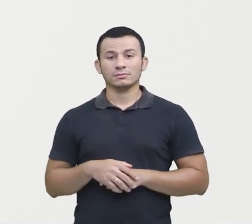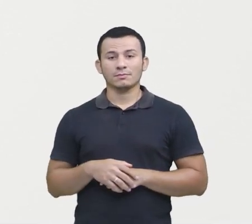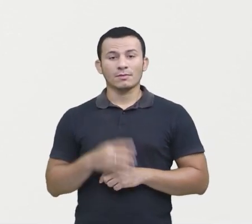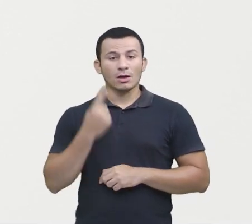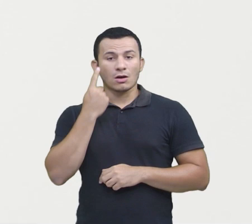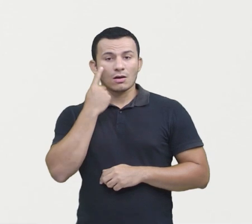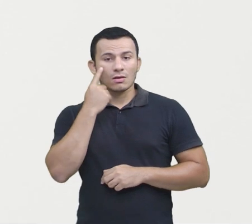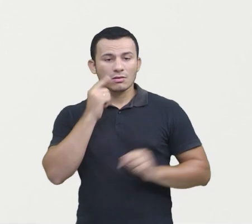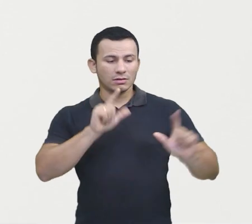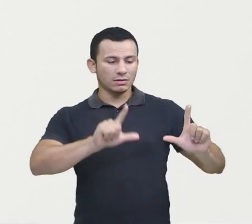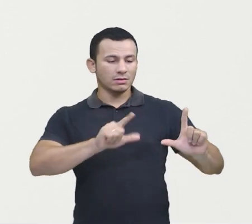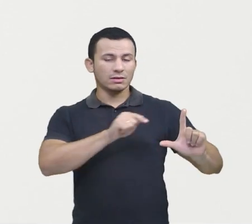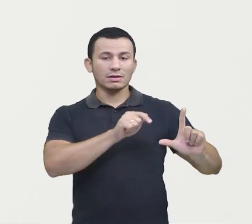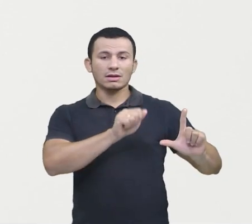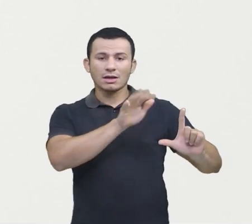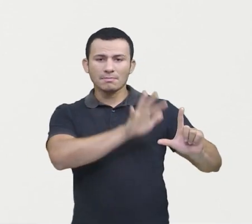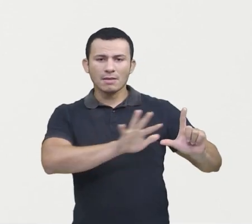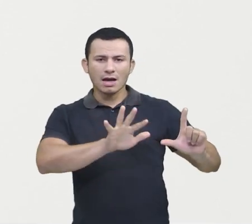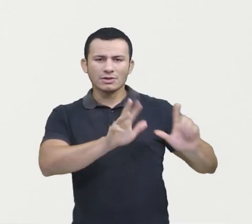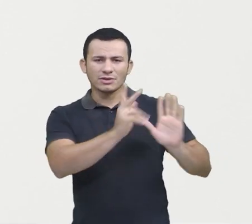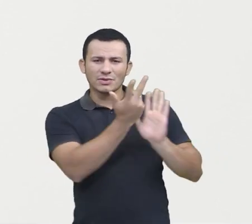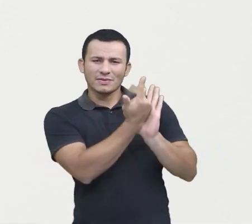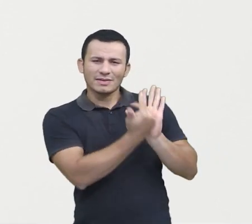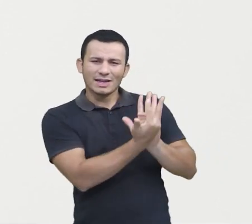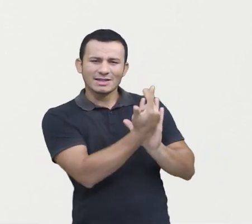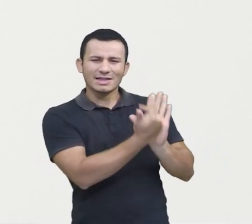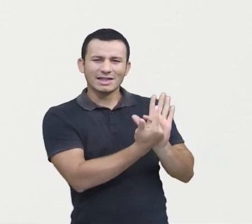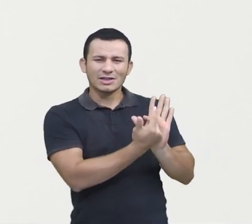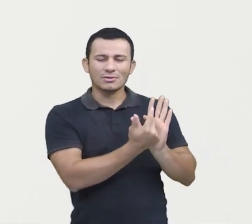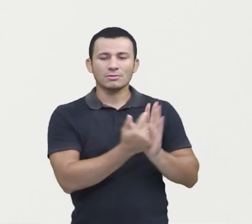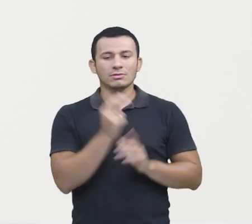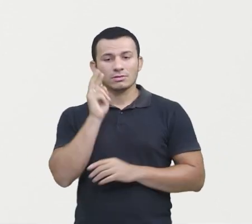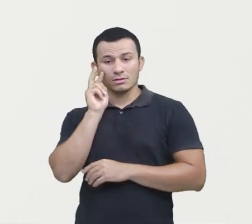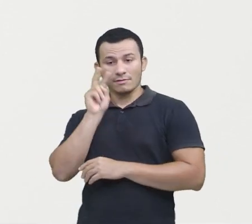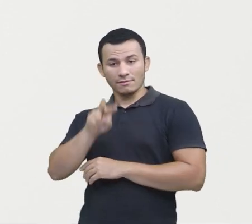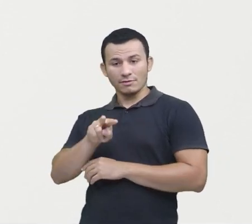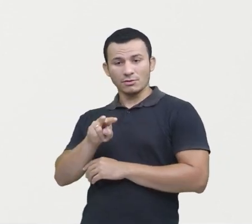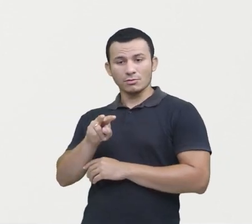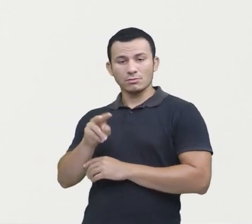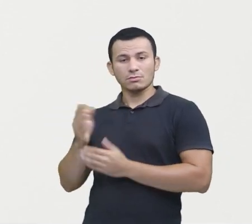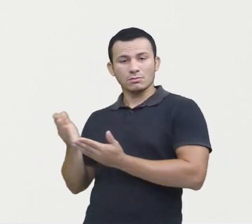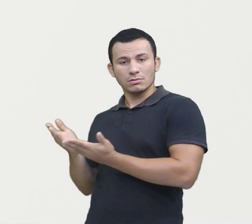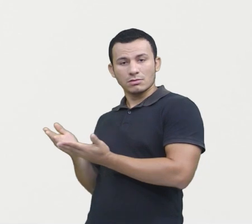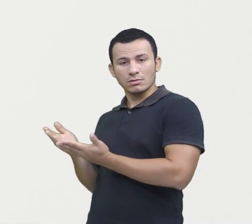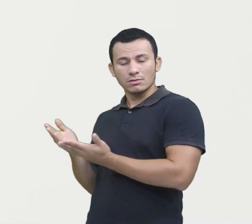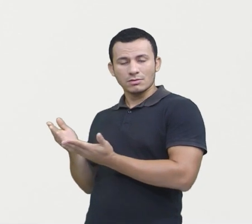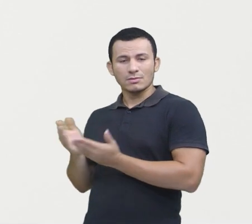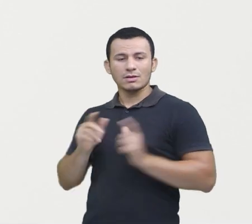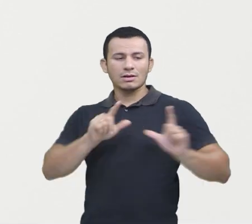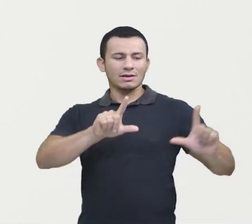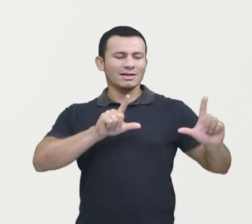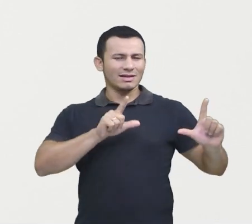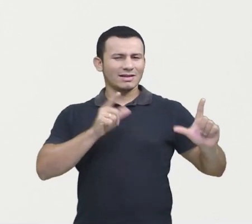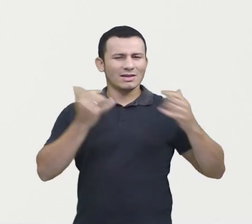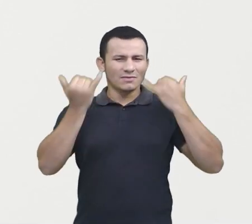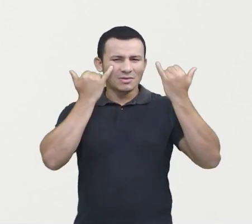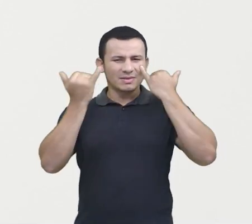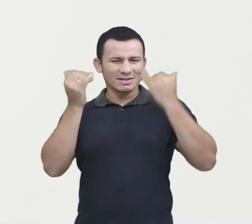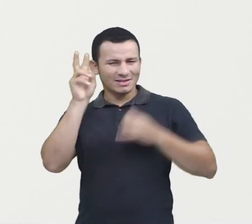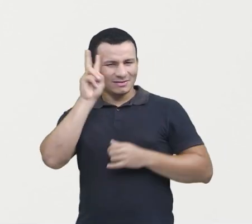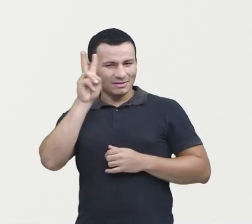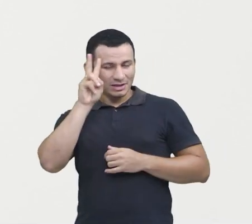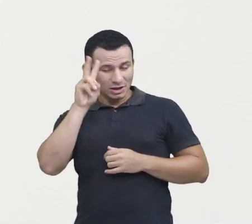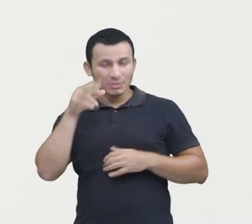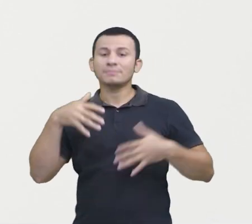a imagem abaixo. Qual é a imagem que nós estamos vendo? A imagem do cartaz do